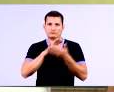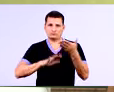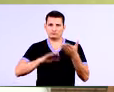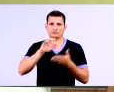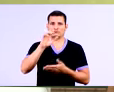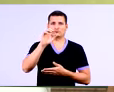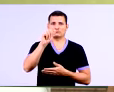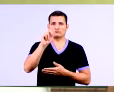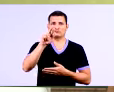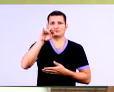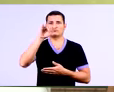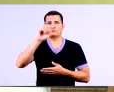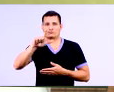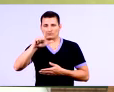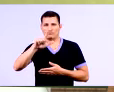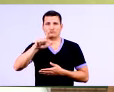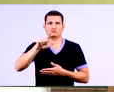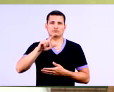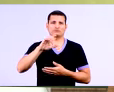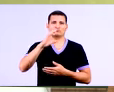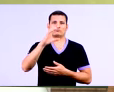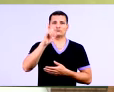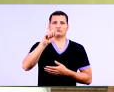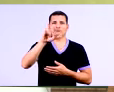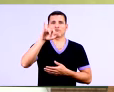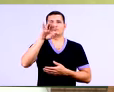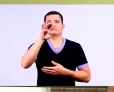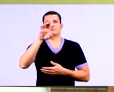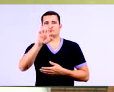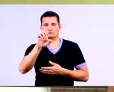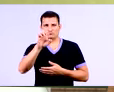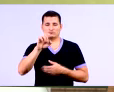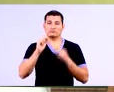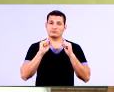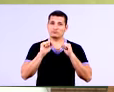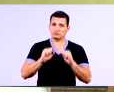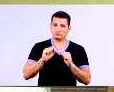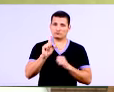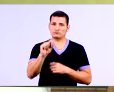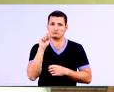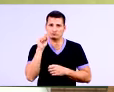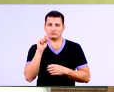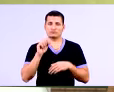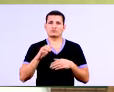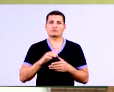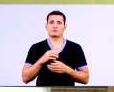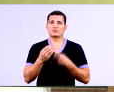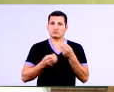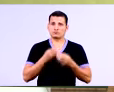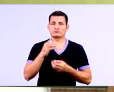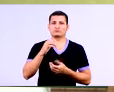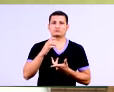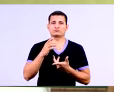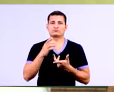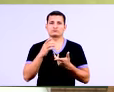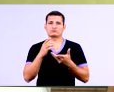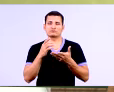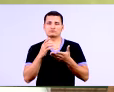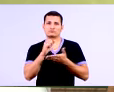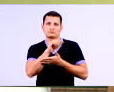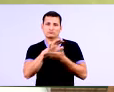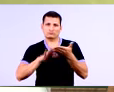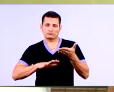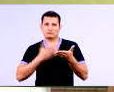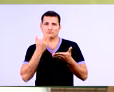Arial, né? Ou Times, Calibre. Então, a gente pode escolher, né? A gente pode fazer o estilo que a gente achar